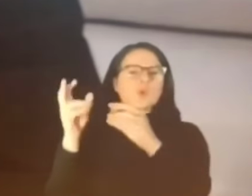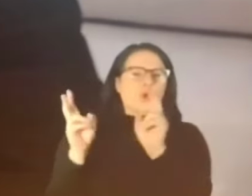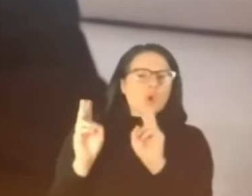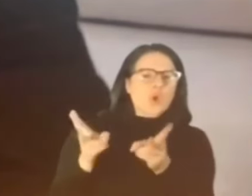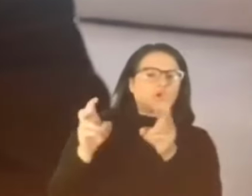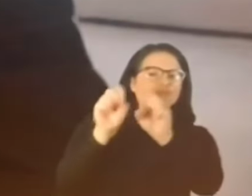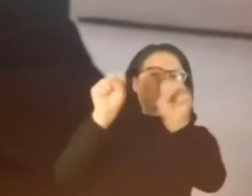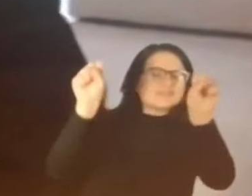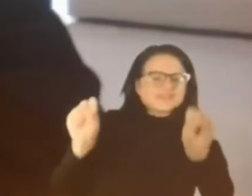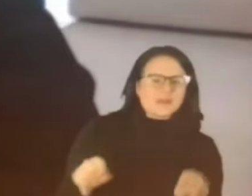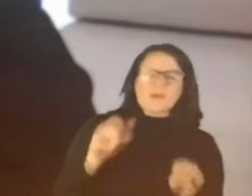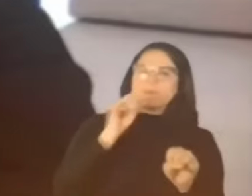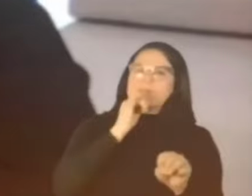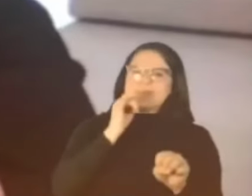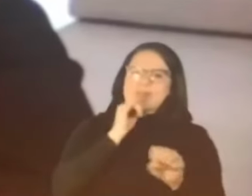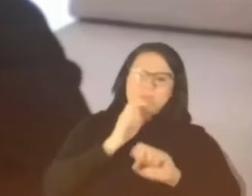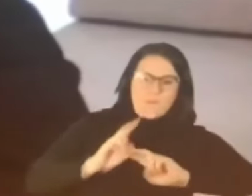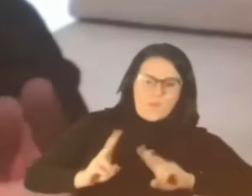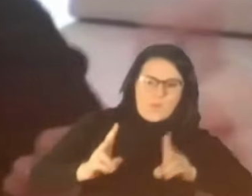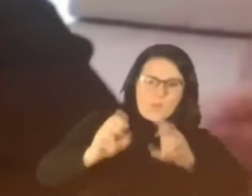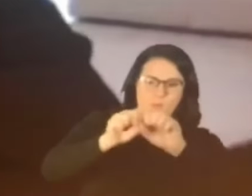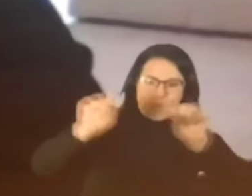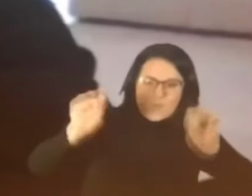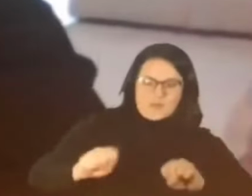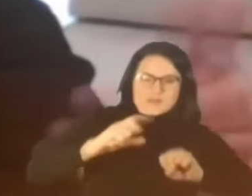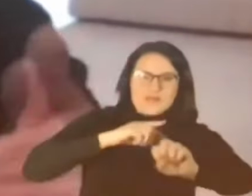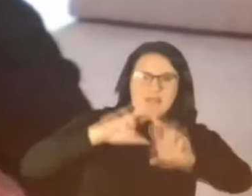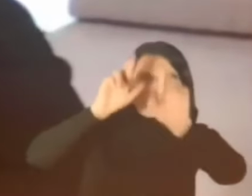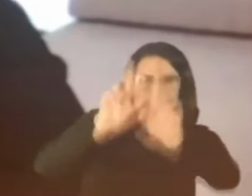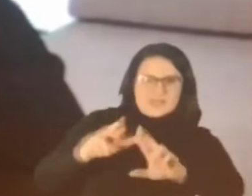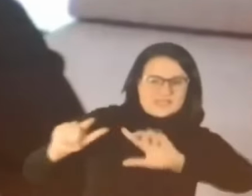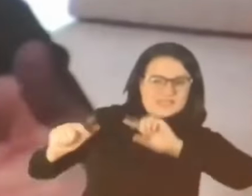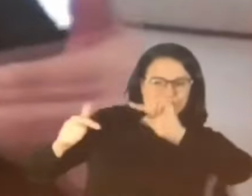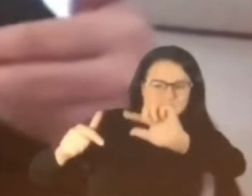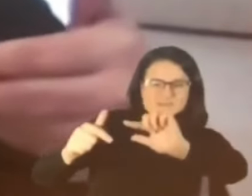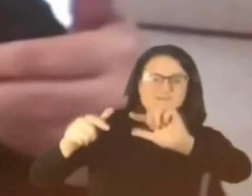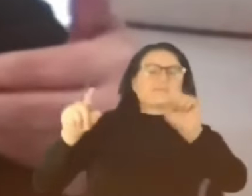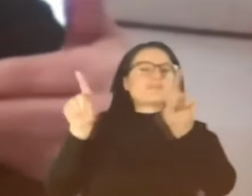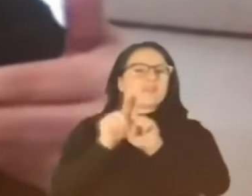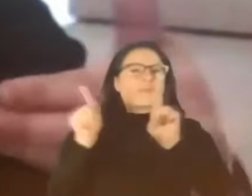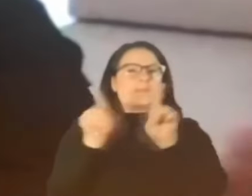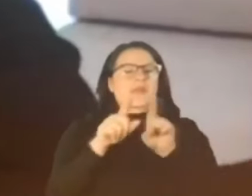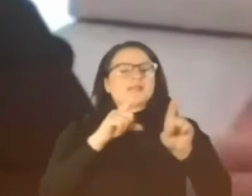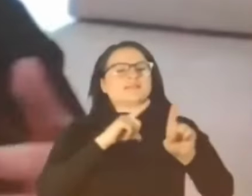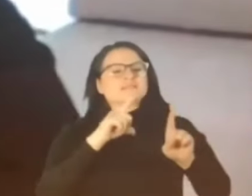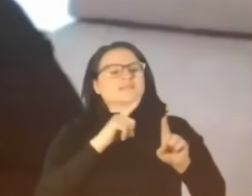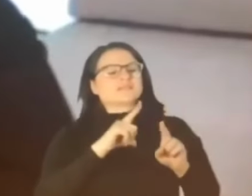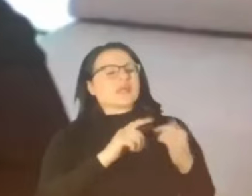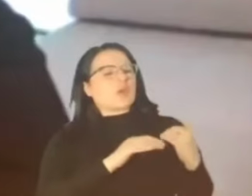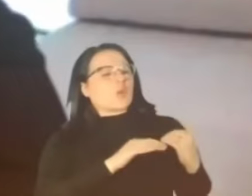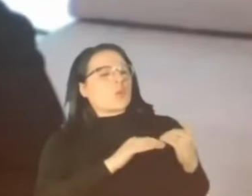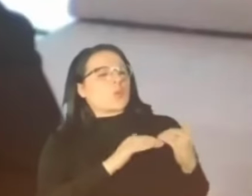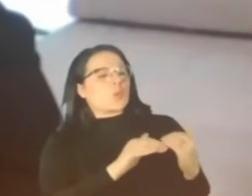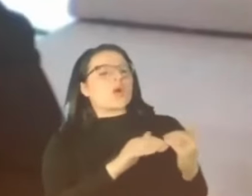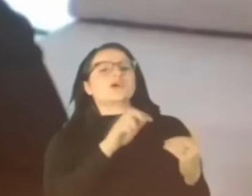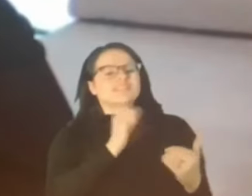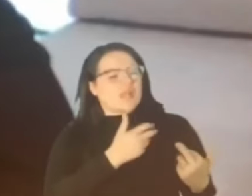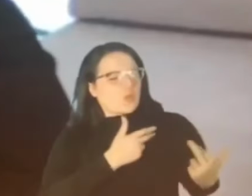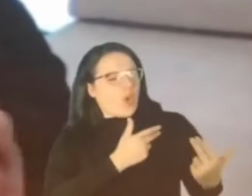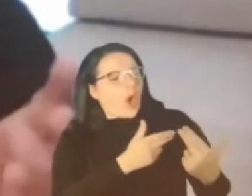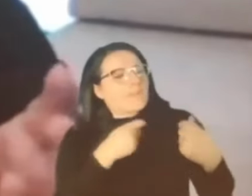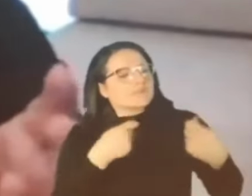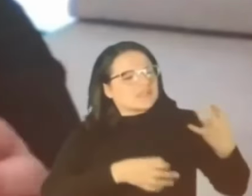Working. A integridade que é esse respeito às tradições e a coerência aos casos iguais serem decididos igualmente. O